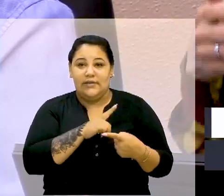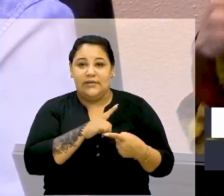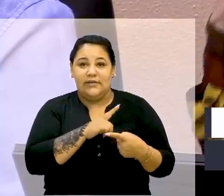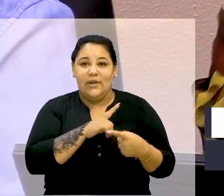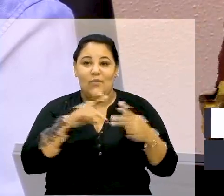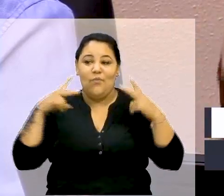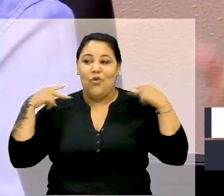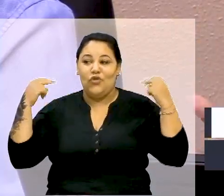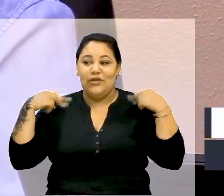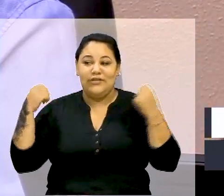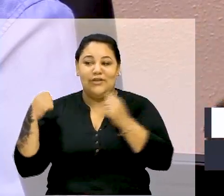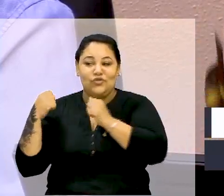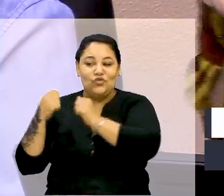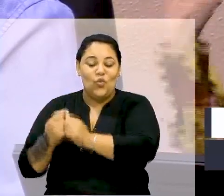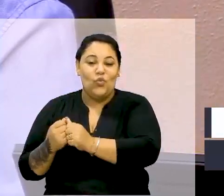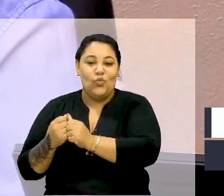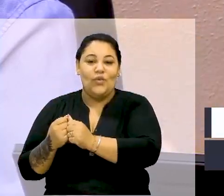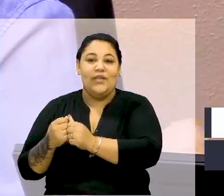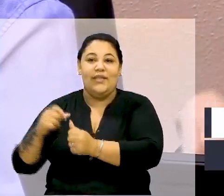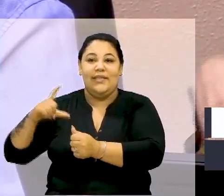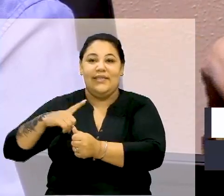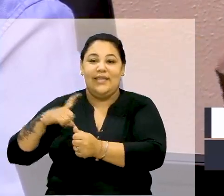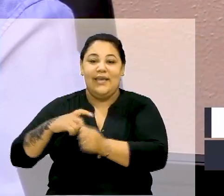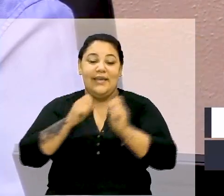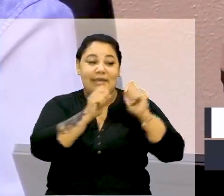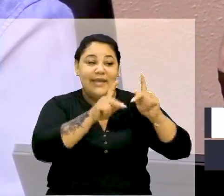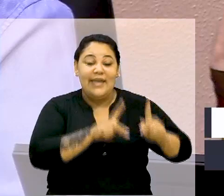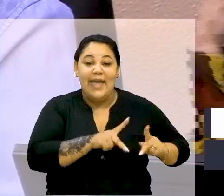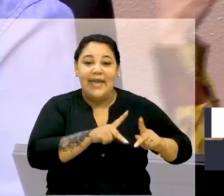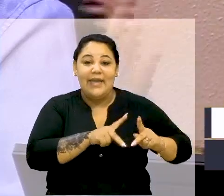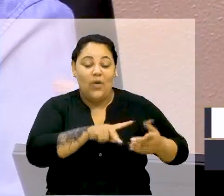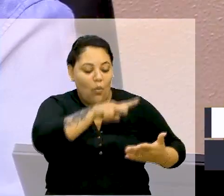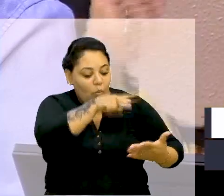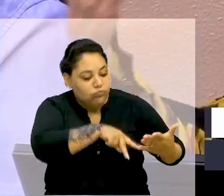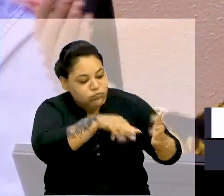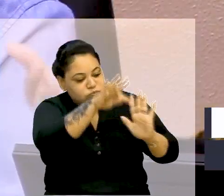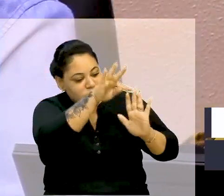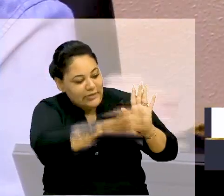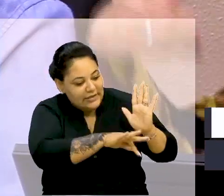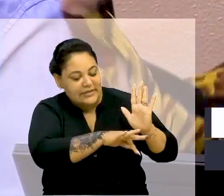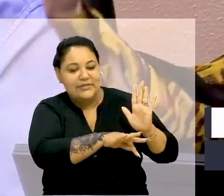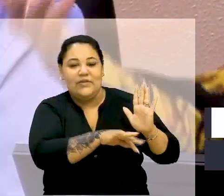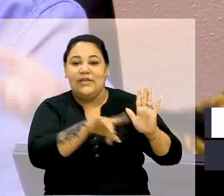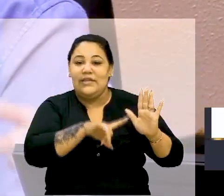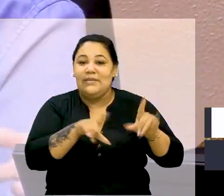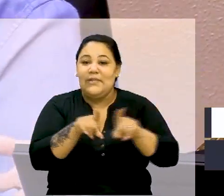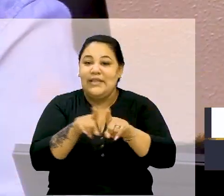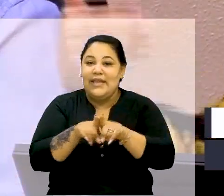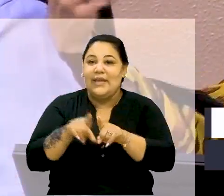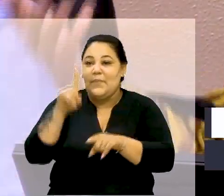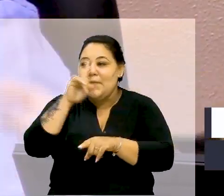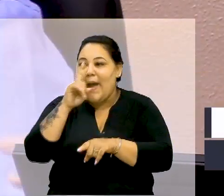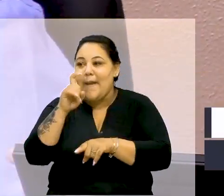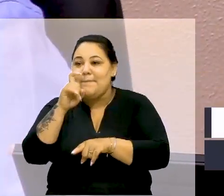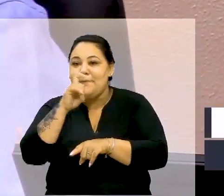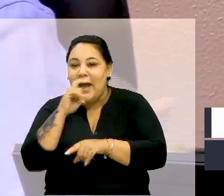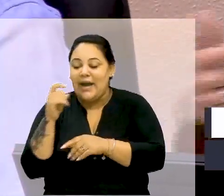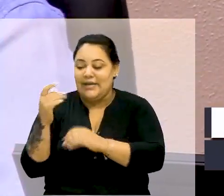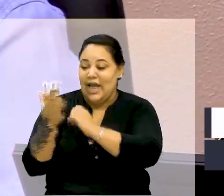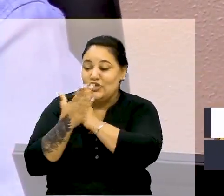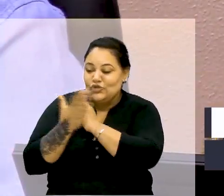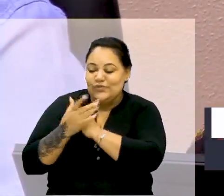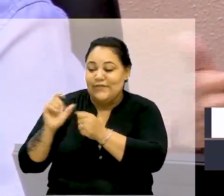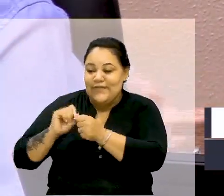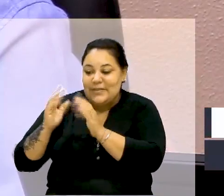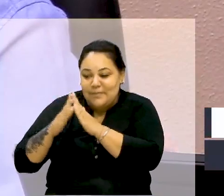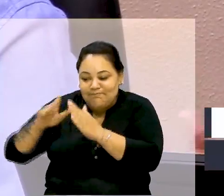quando a gente tem ao nosso lado o revisor, quando a gente tem ao nosso lado nossa mãe, nosso pai, que ajuda a nos alimentar, faz a comidinha de casa